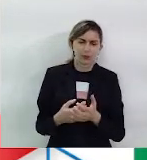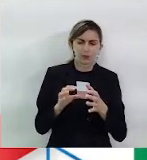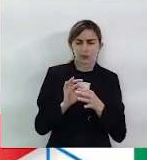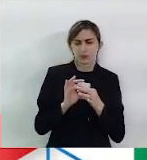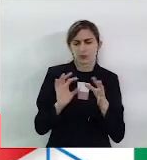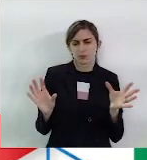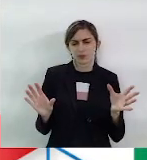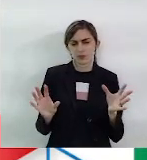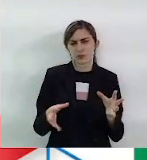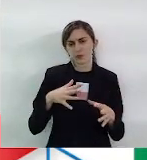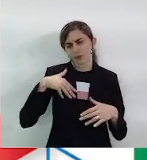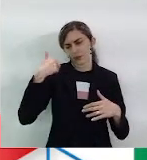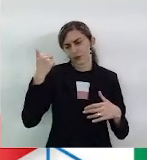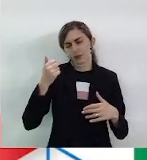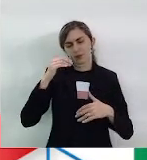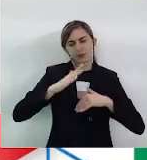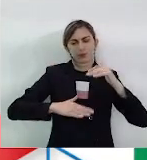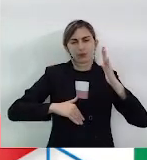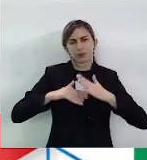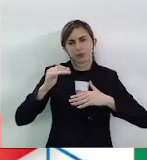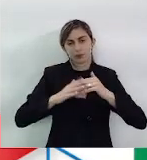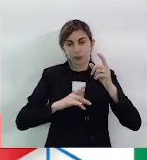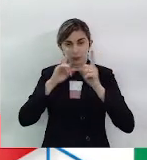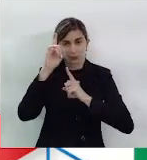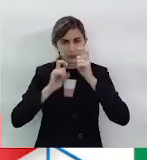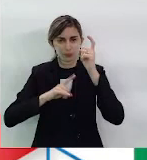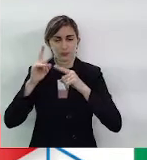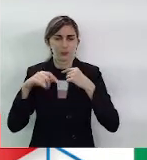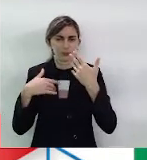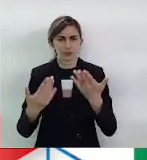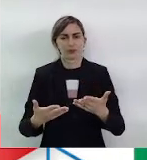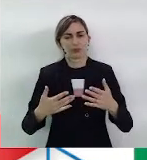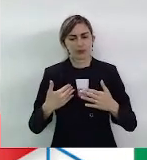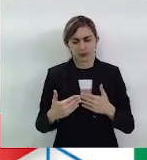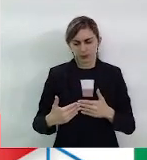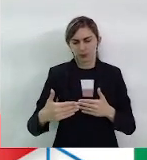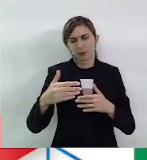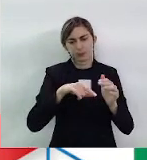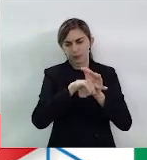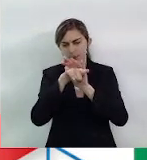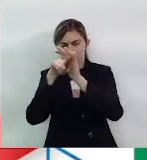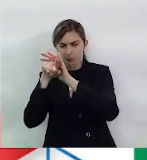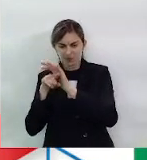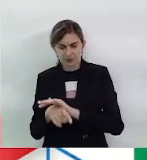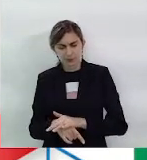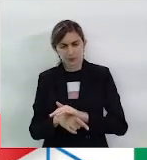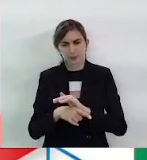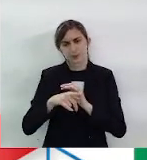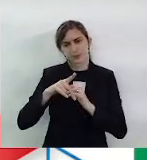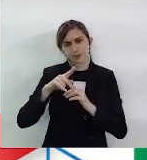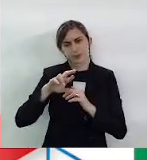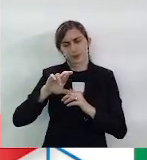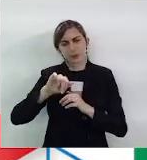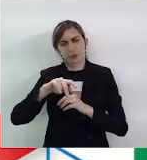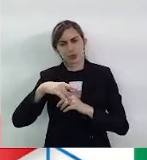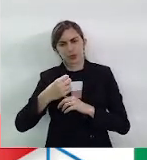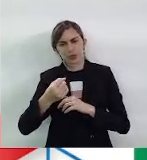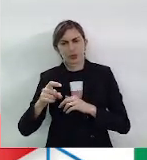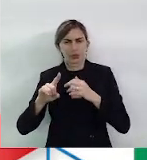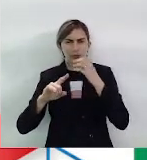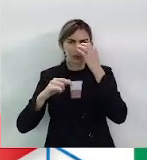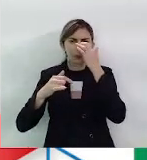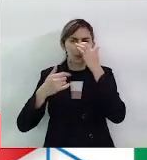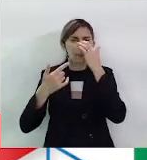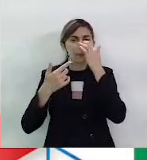permite aprimorar nossa capacidade expressiva, pois a partir da análise de uma preposição Um